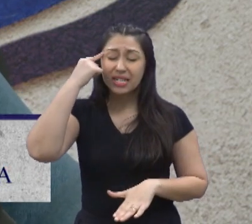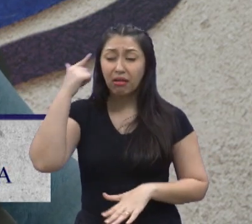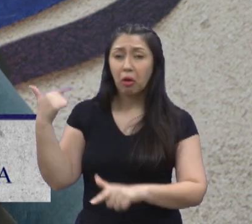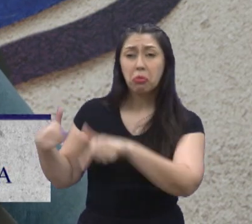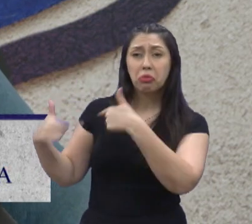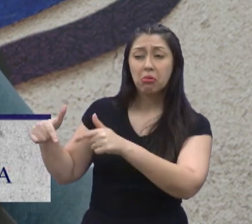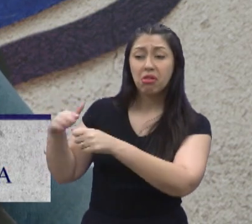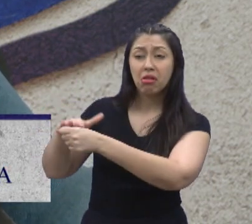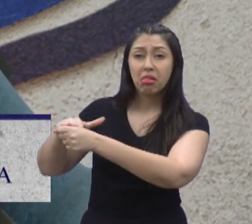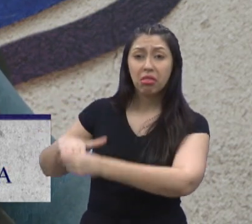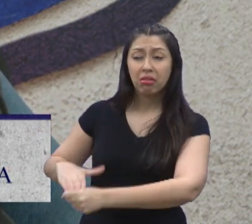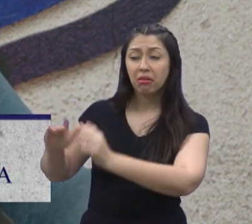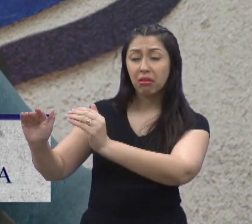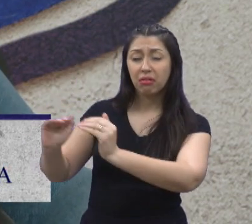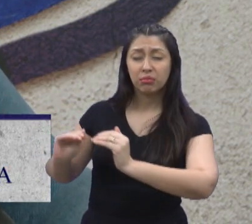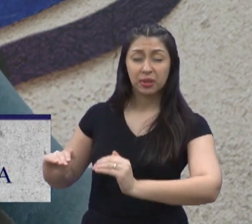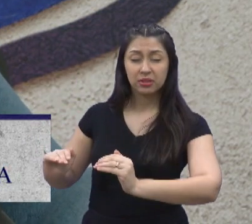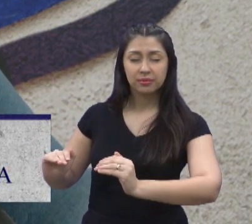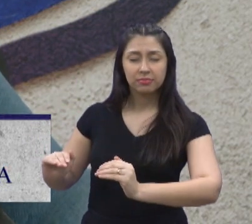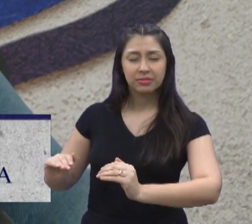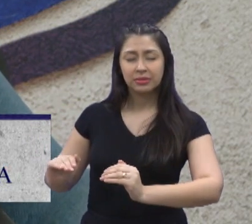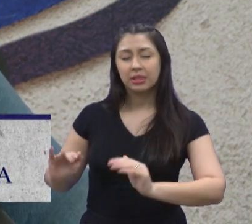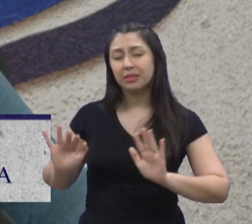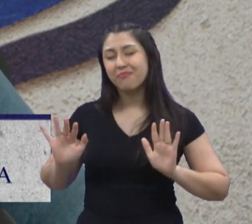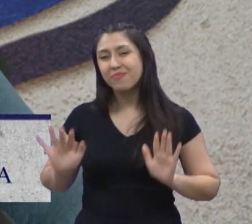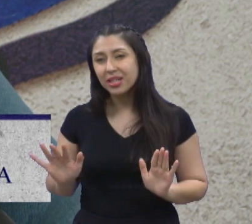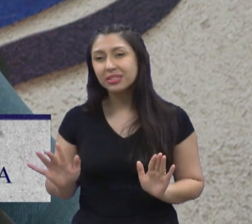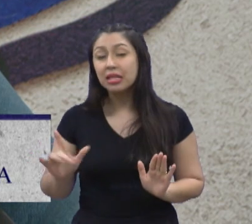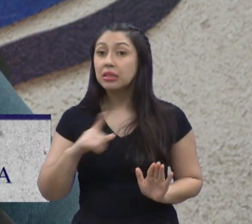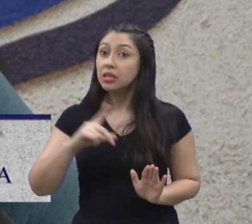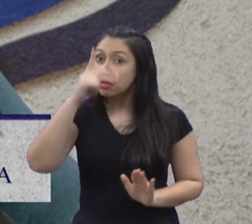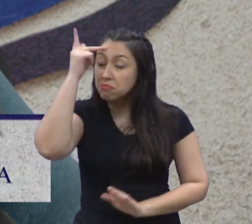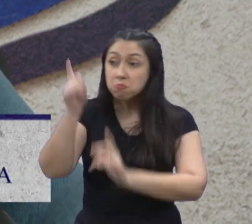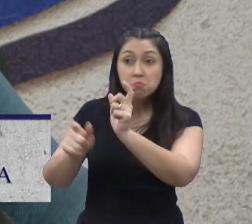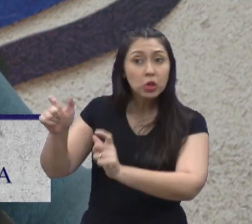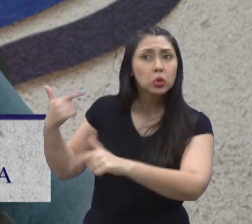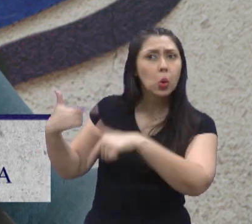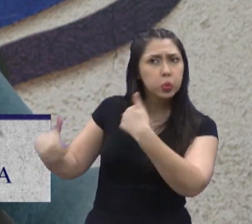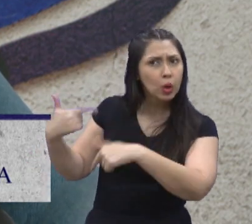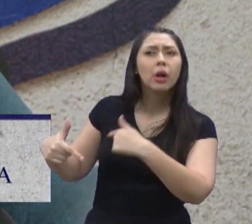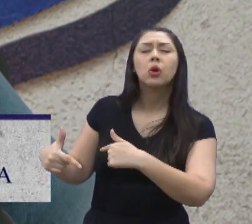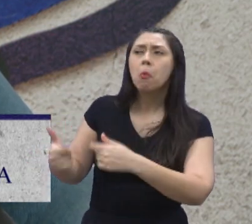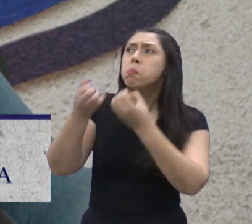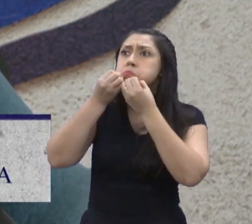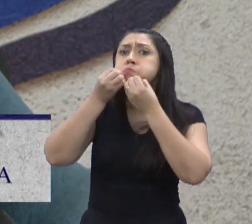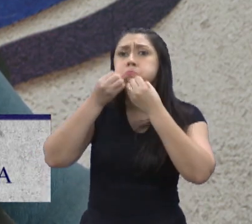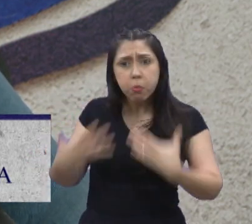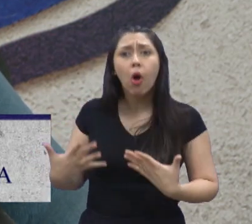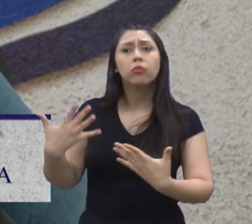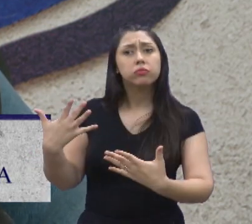Então vai ser vendedor, né? Sim. Só que a gente tem muitas pessoas que fazem muito sucesso até hoje como vendedores.